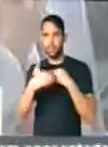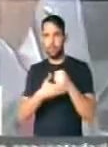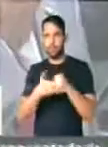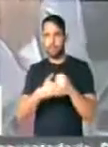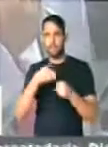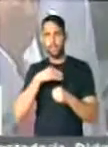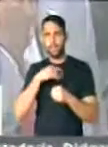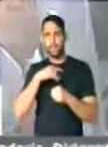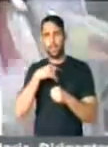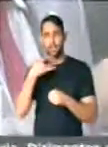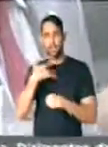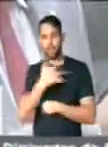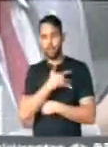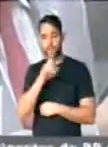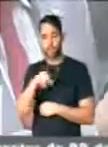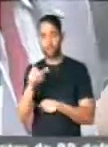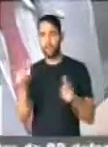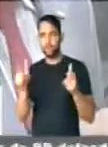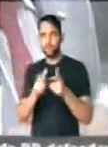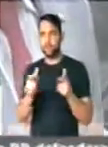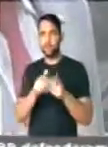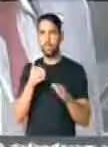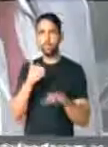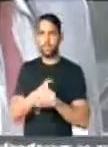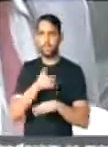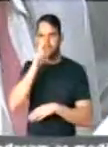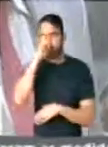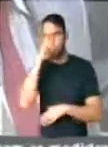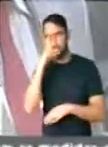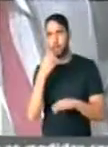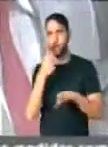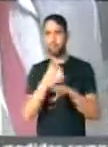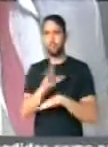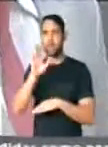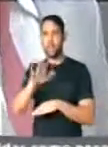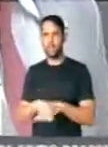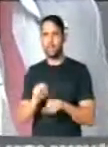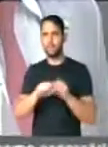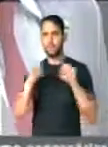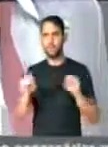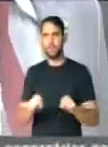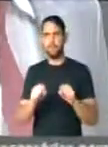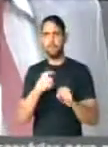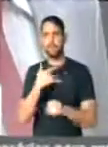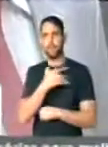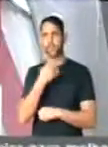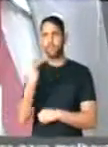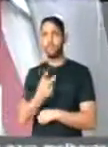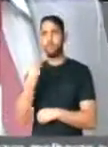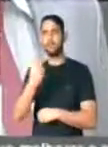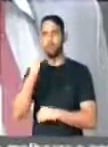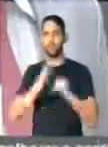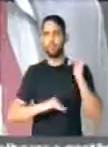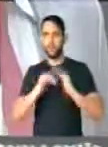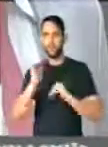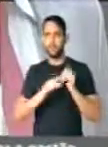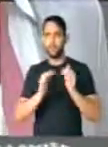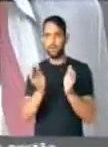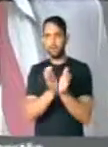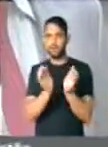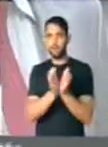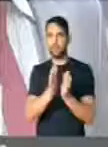básica à saúde é diminuir o acesso aos hospitais, baratear o sistema e, portanto, a valorização